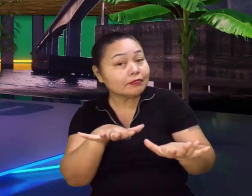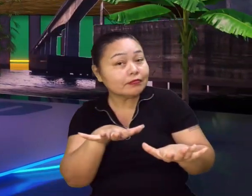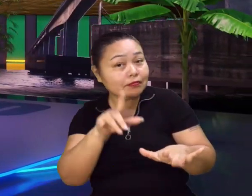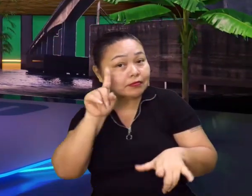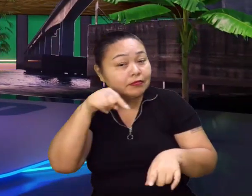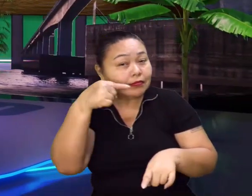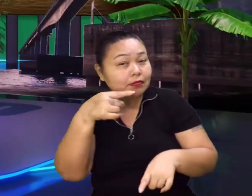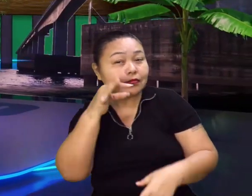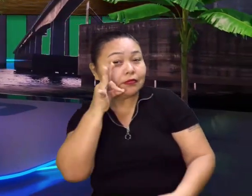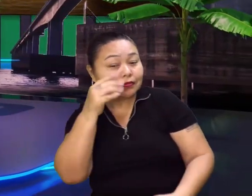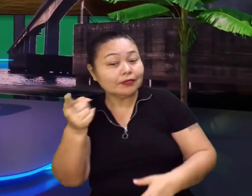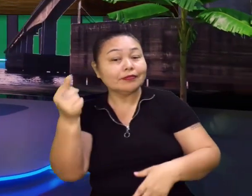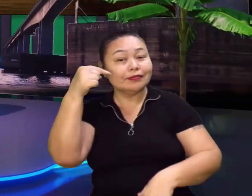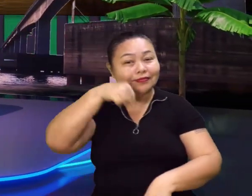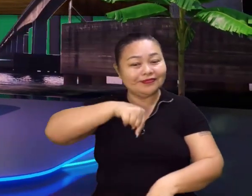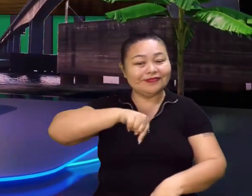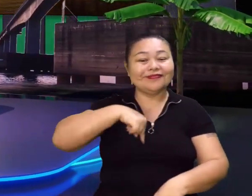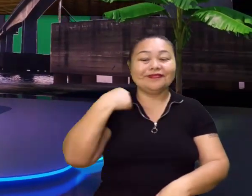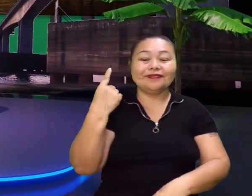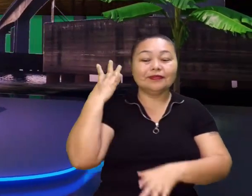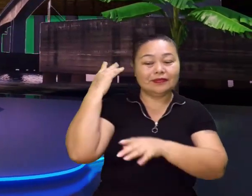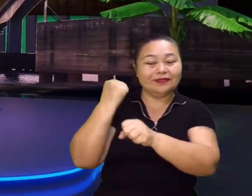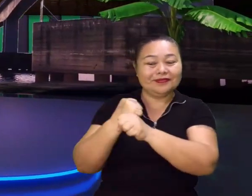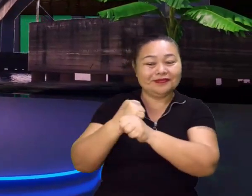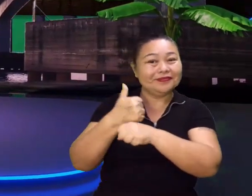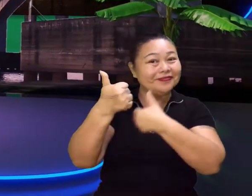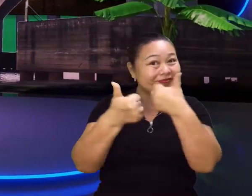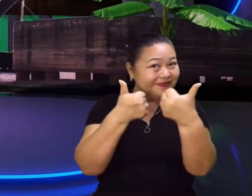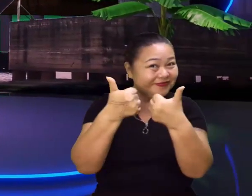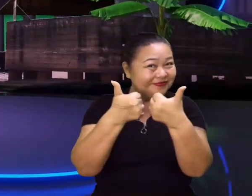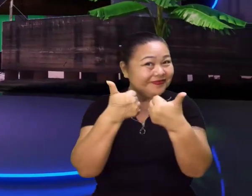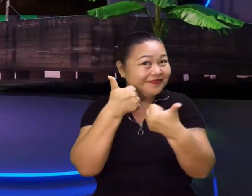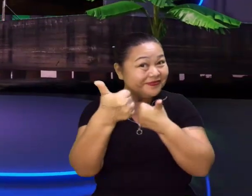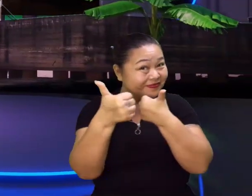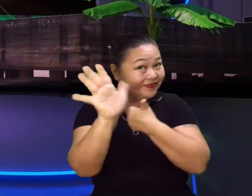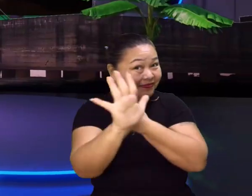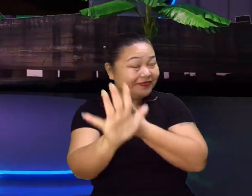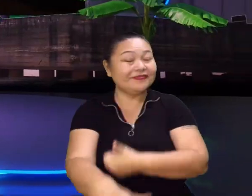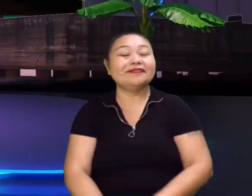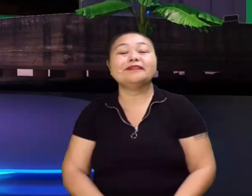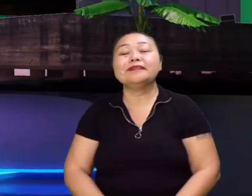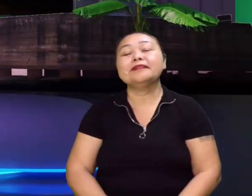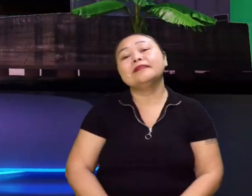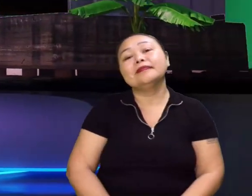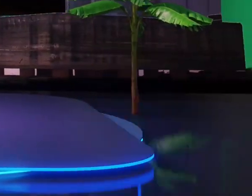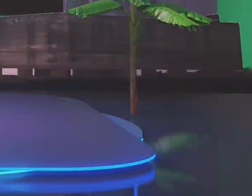só tomar um café e já volta aí para nossa revisão. Beleza? Valeu! Tchau!